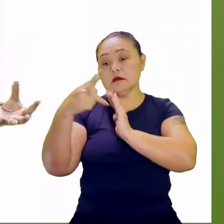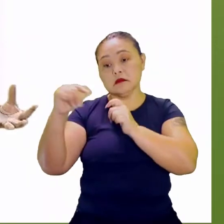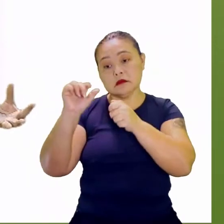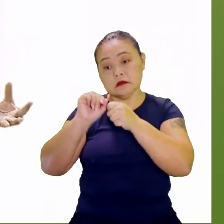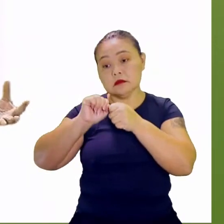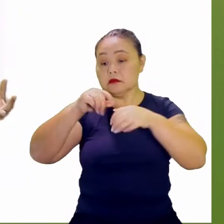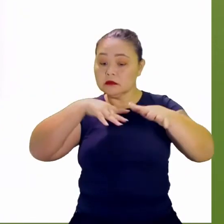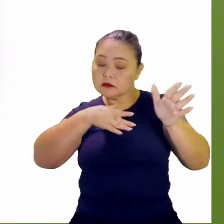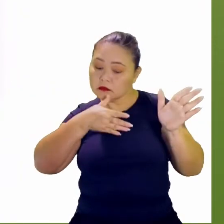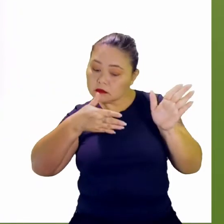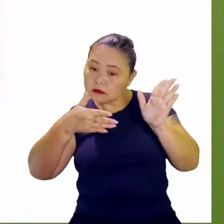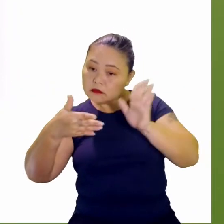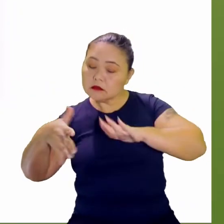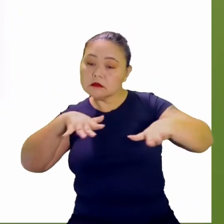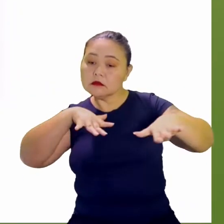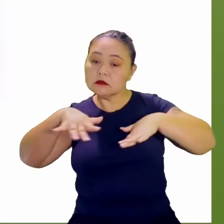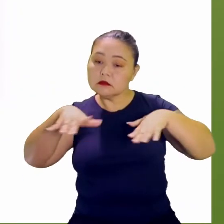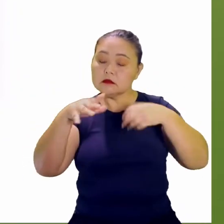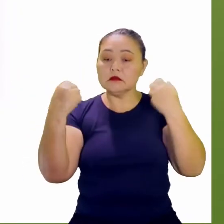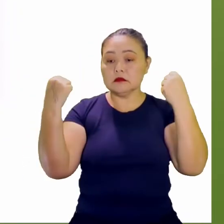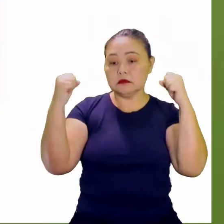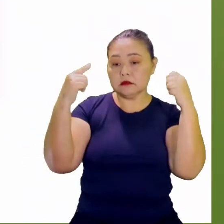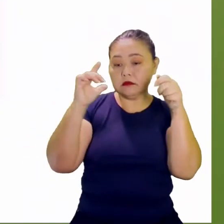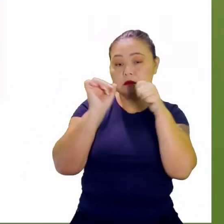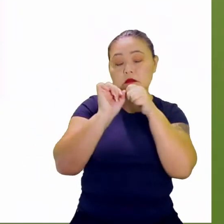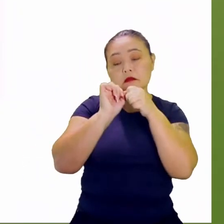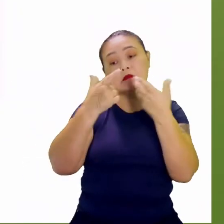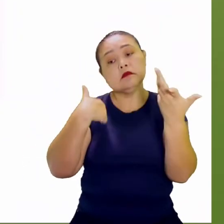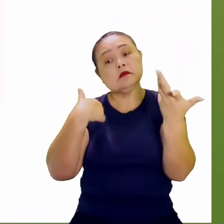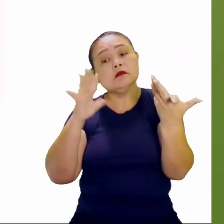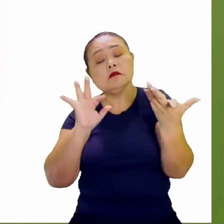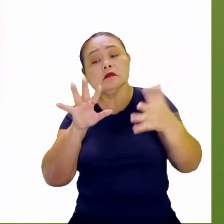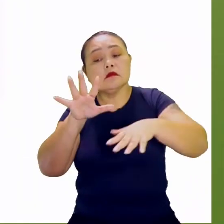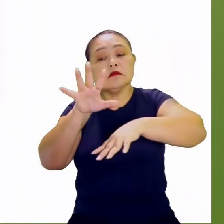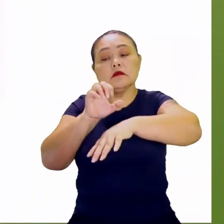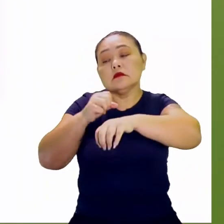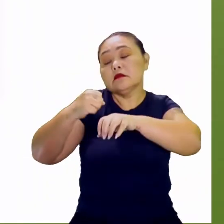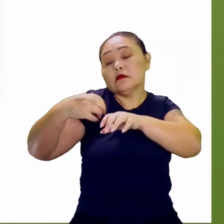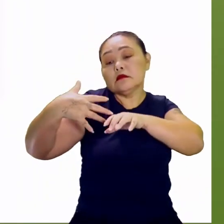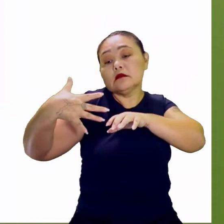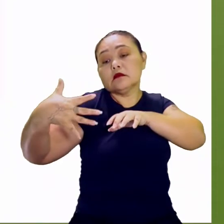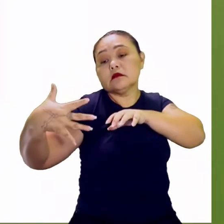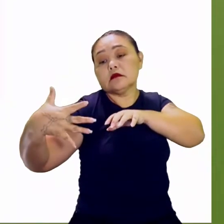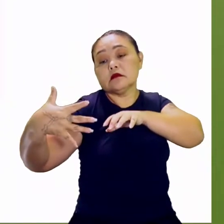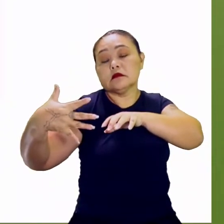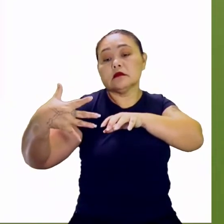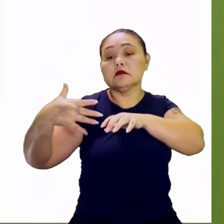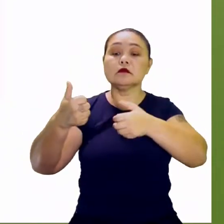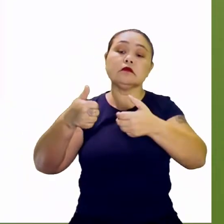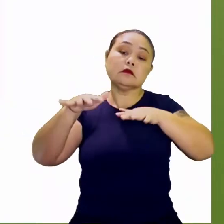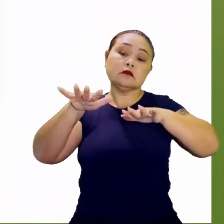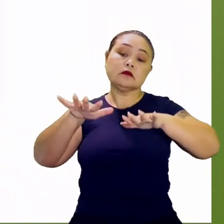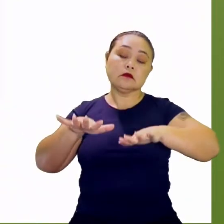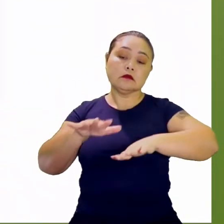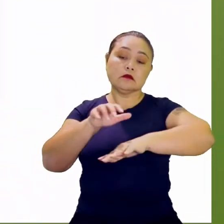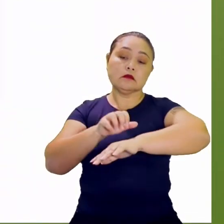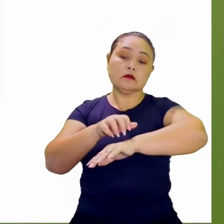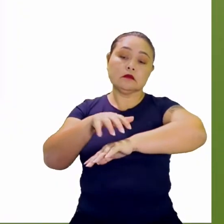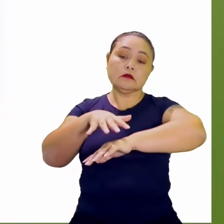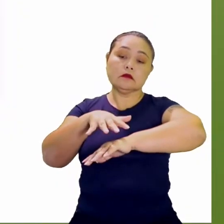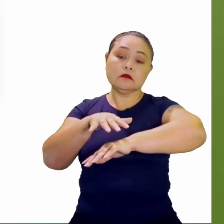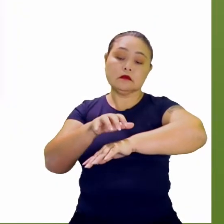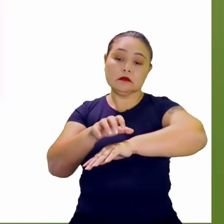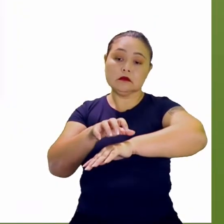essas ações. Uma ação que eu vou só contrair, outra ação que eu vou estender, outra ação que eu permaneço produzindo